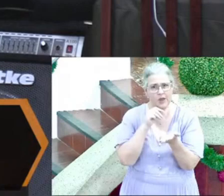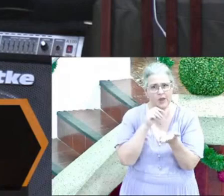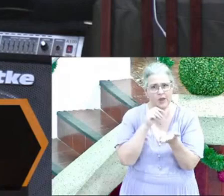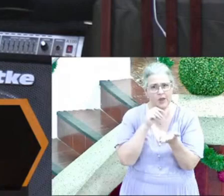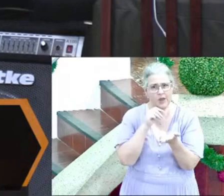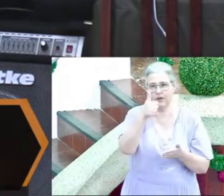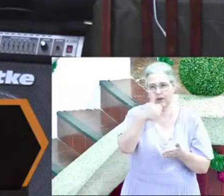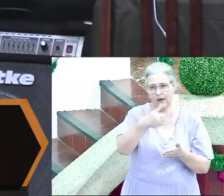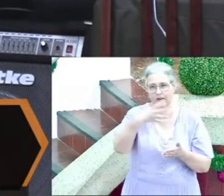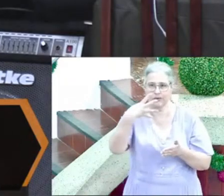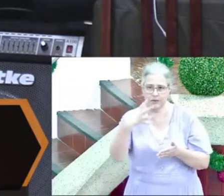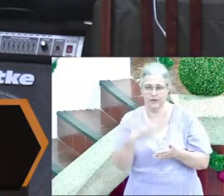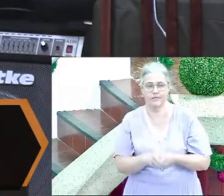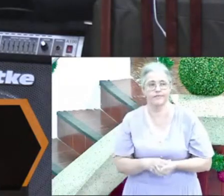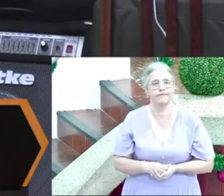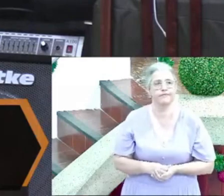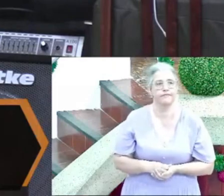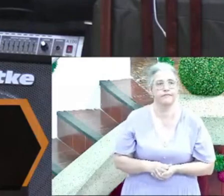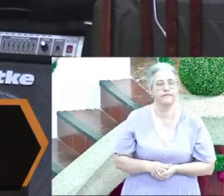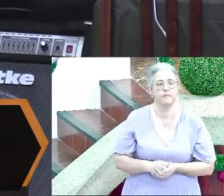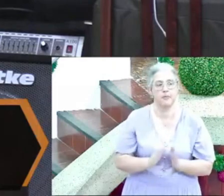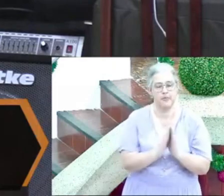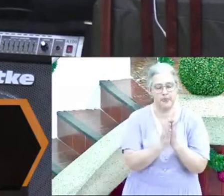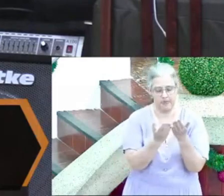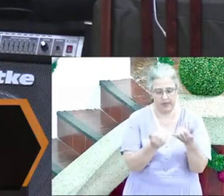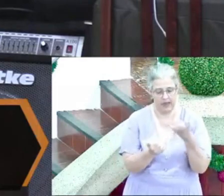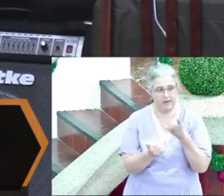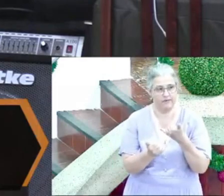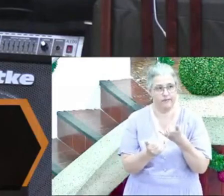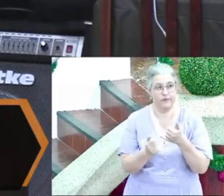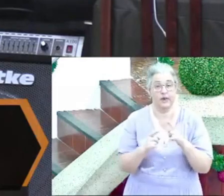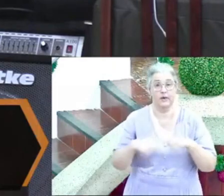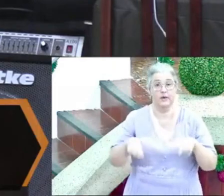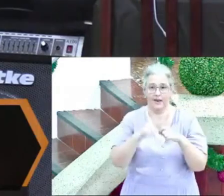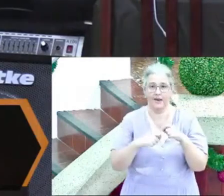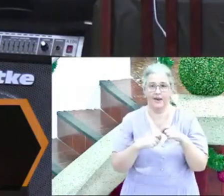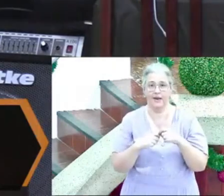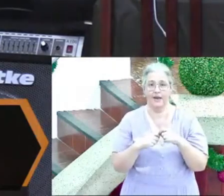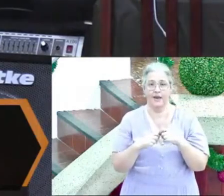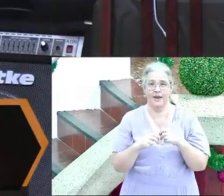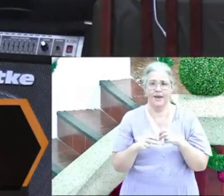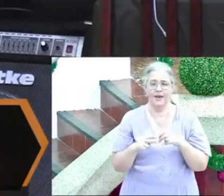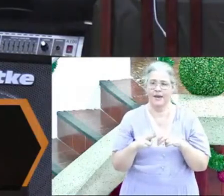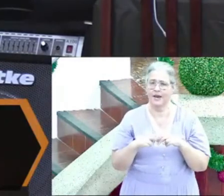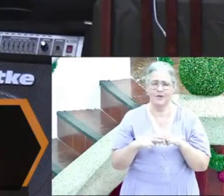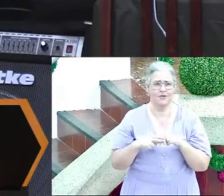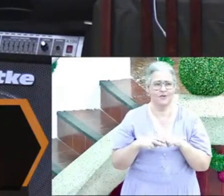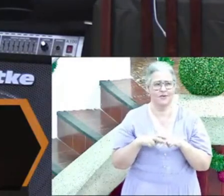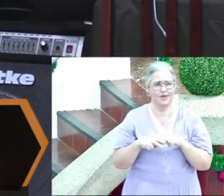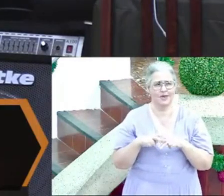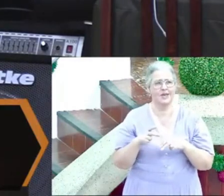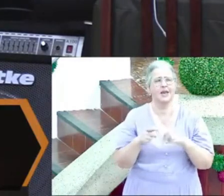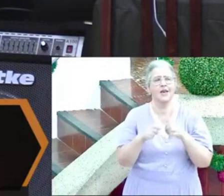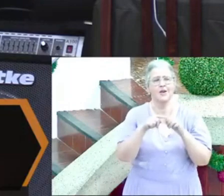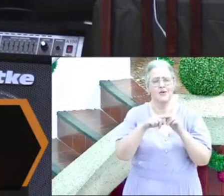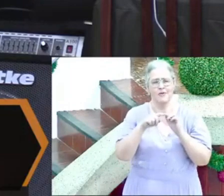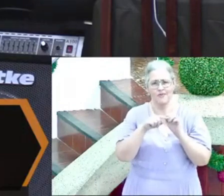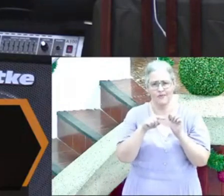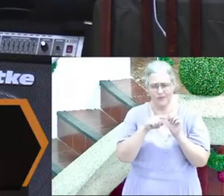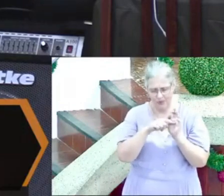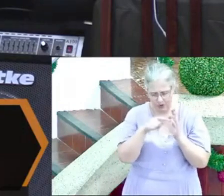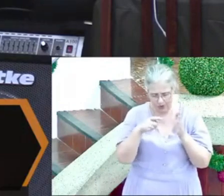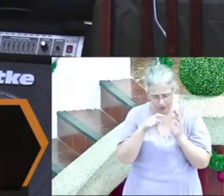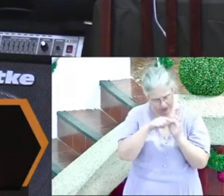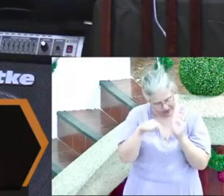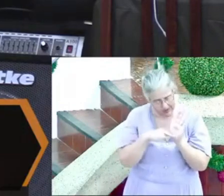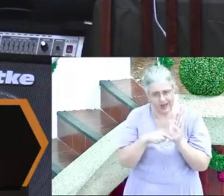palavra de Deus: Portanto, o Senhor mesmo e dará à luz um filho,